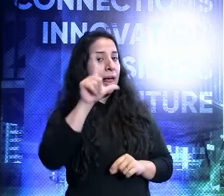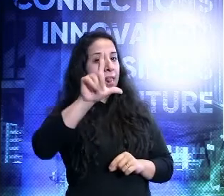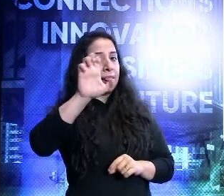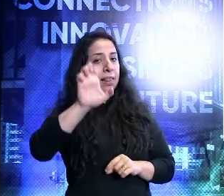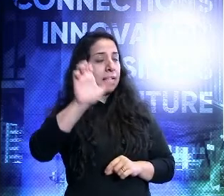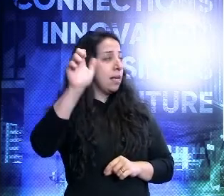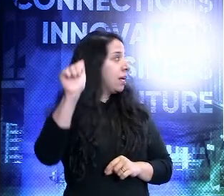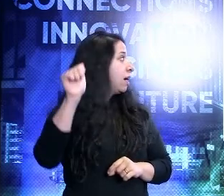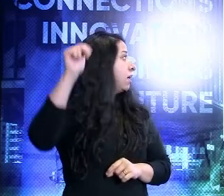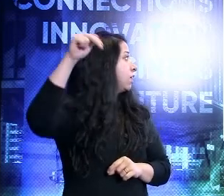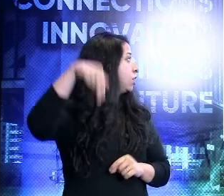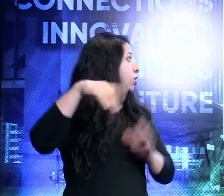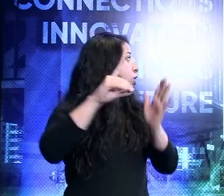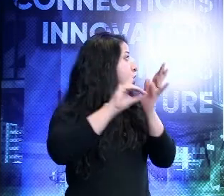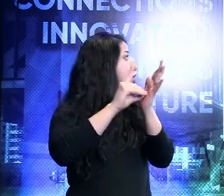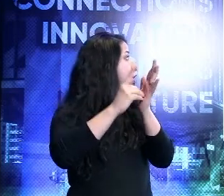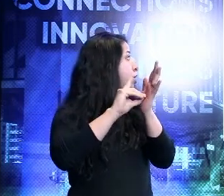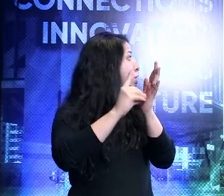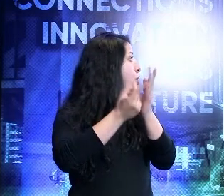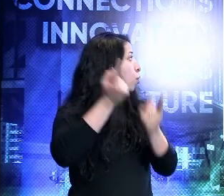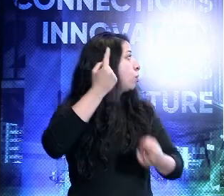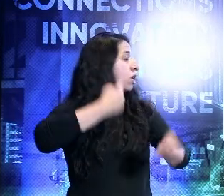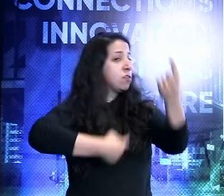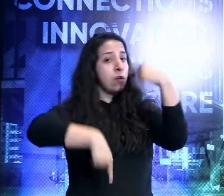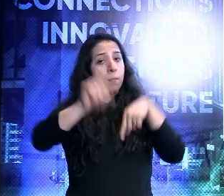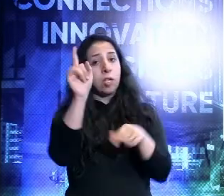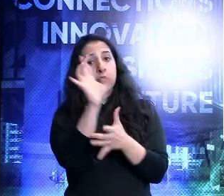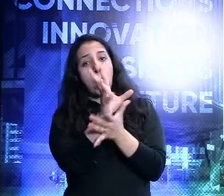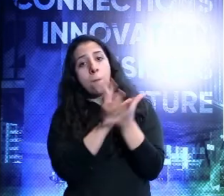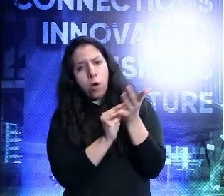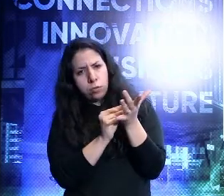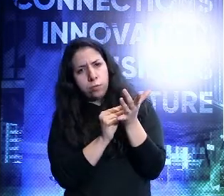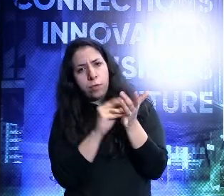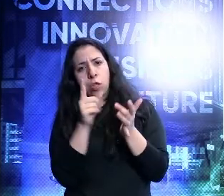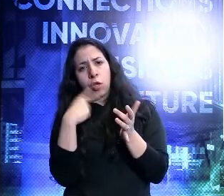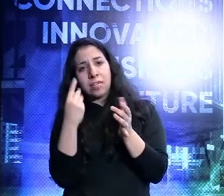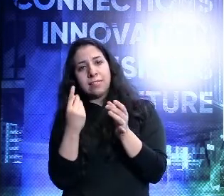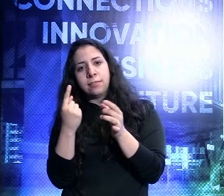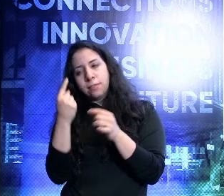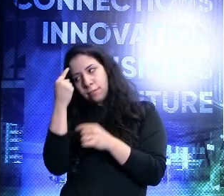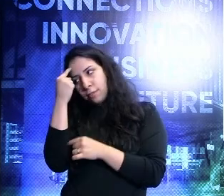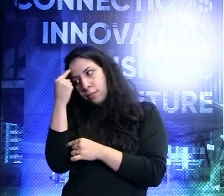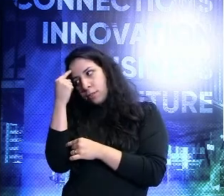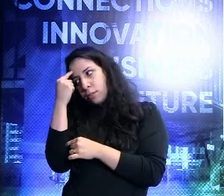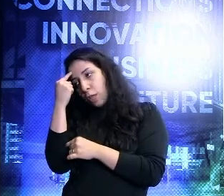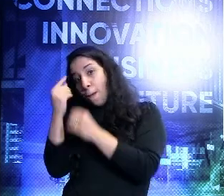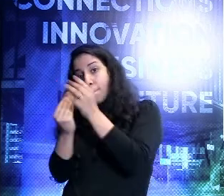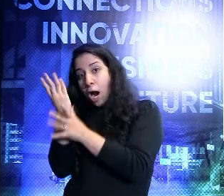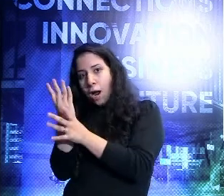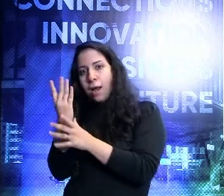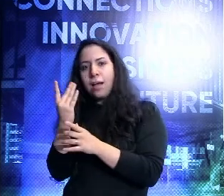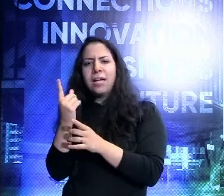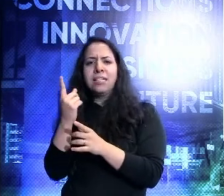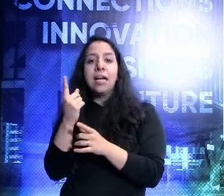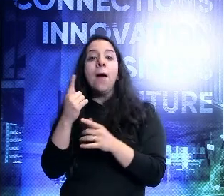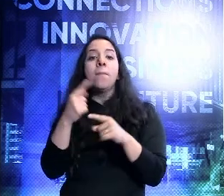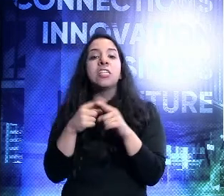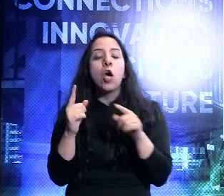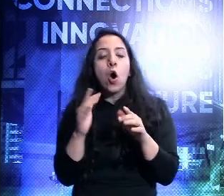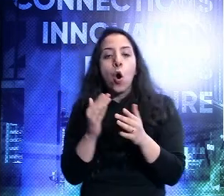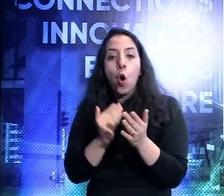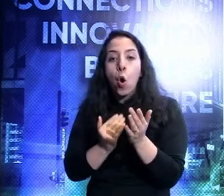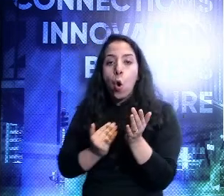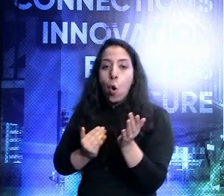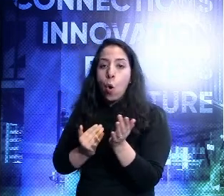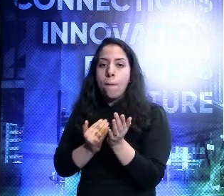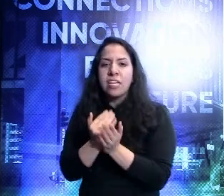Model. Esse carinha aqui, que a gente criou no Lean Institute Brasil, mas a gente já vem amadurecendo desde uma palestra da Rafaela